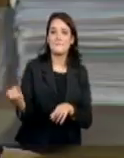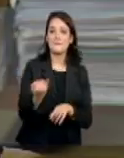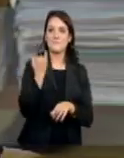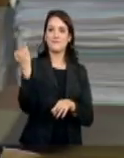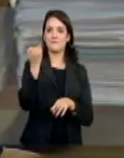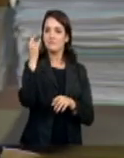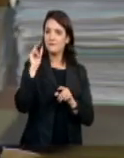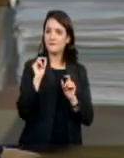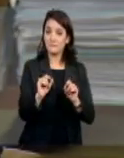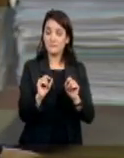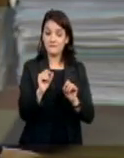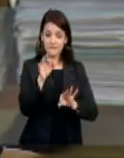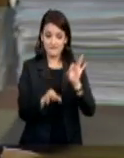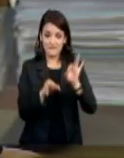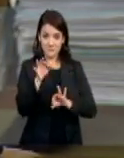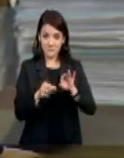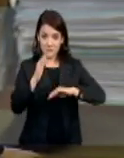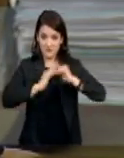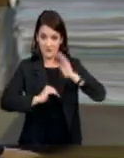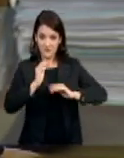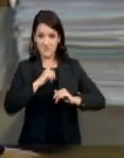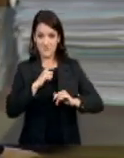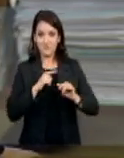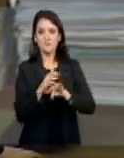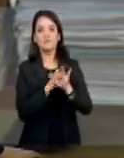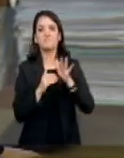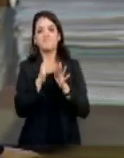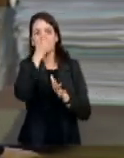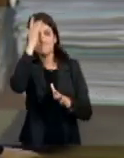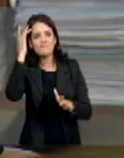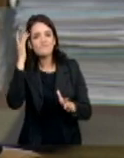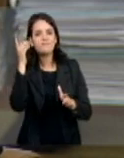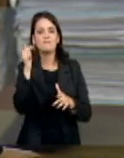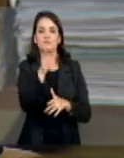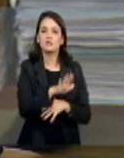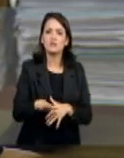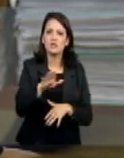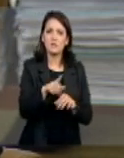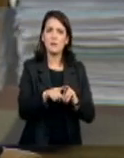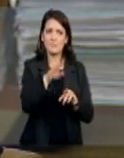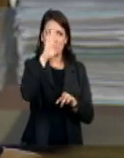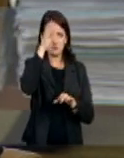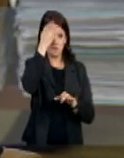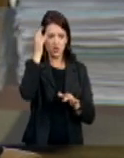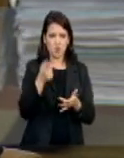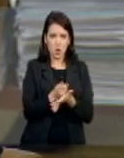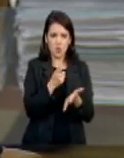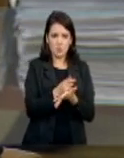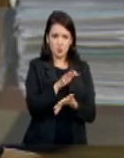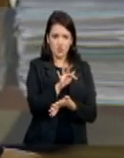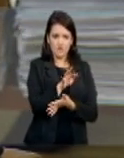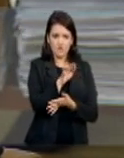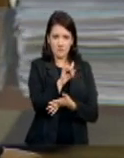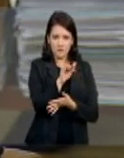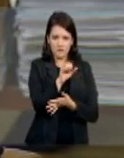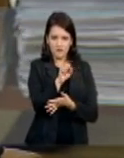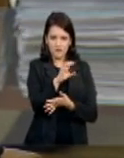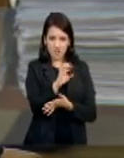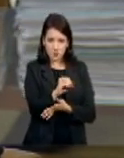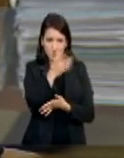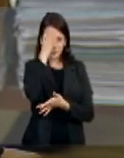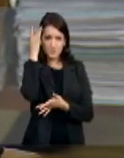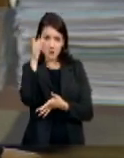estabeleceu em todas as pessoas em geral notadamente dos contribuintes do fisco e daquelas sujeitas a investigação